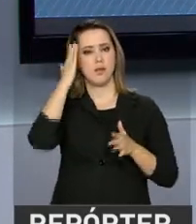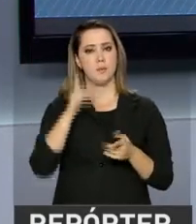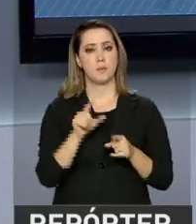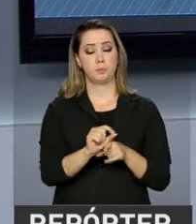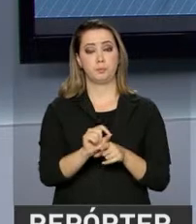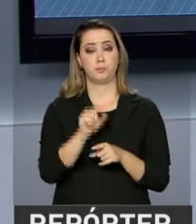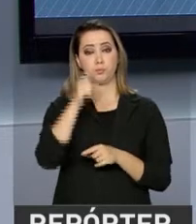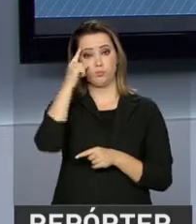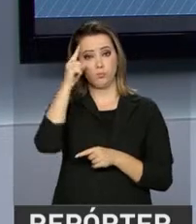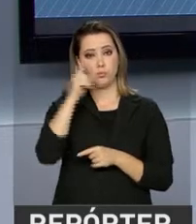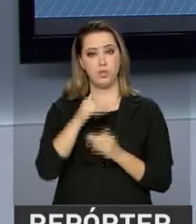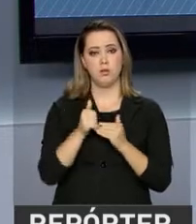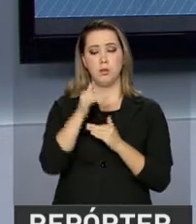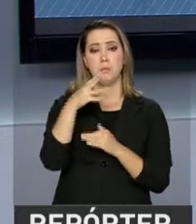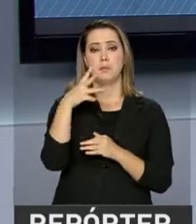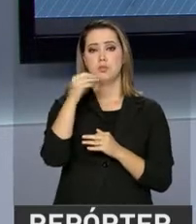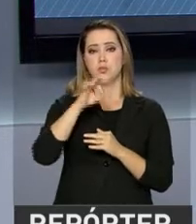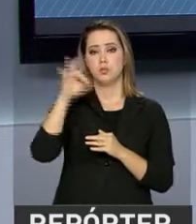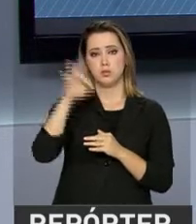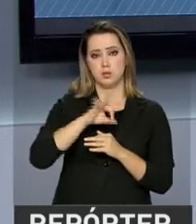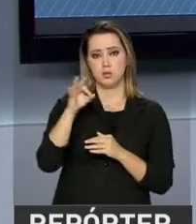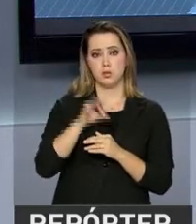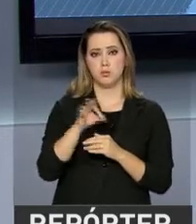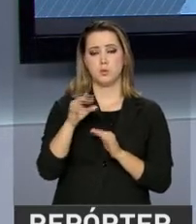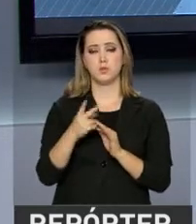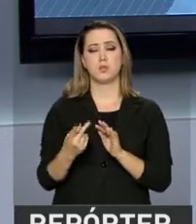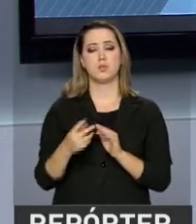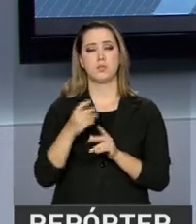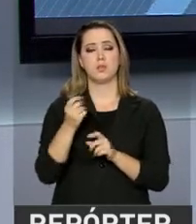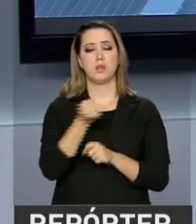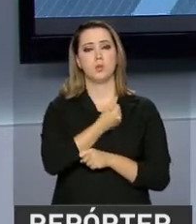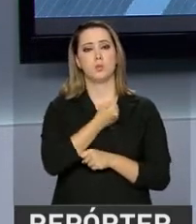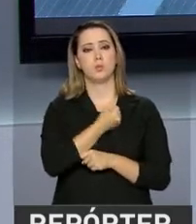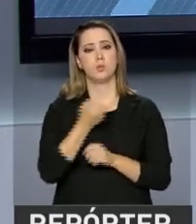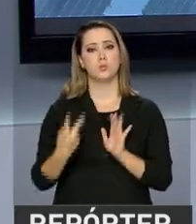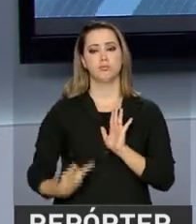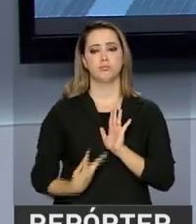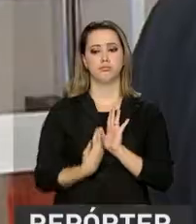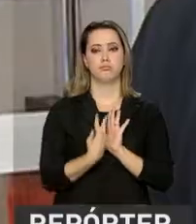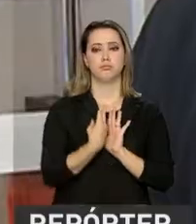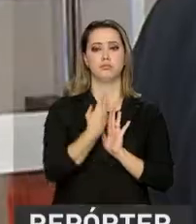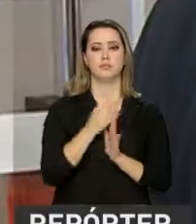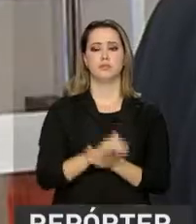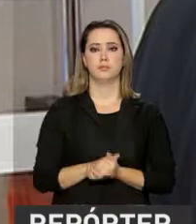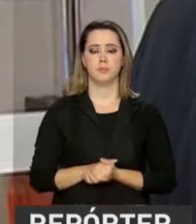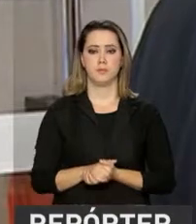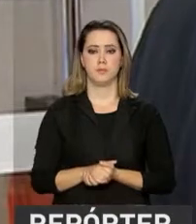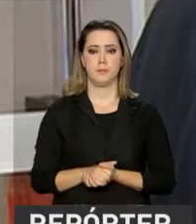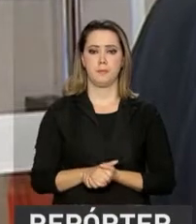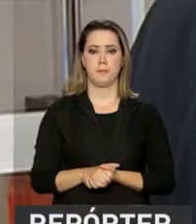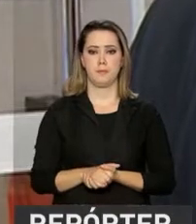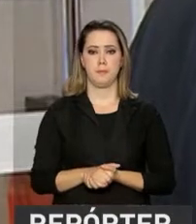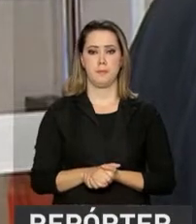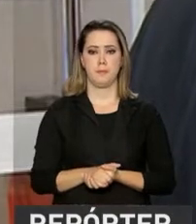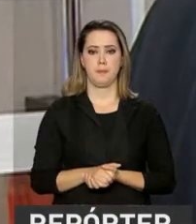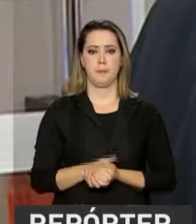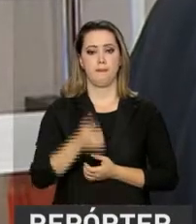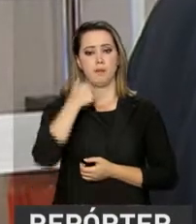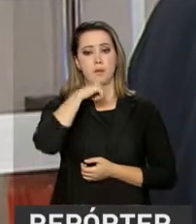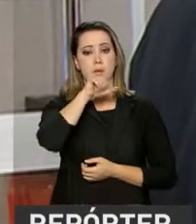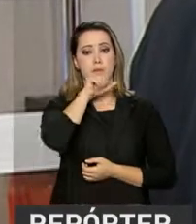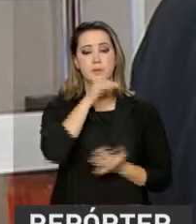idéia é aumentar em 30% o número de procedimentos pediátricos no sus mãe de uma adolescente